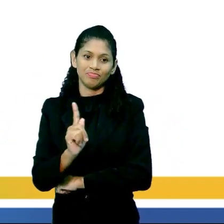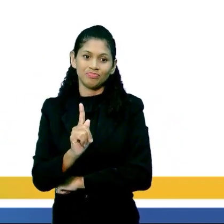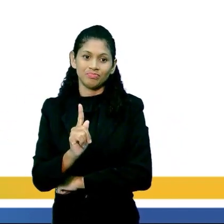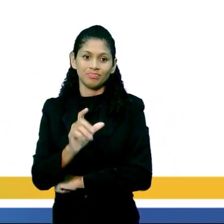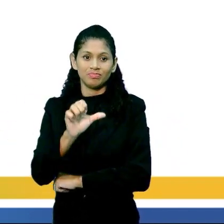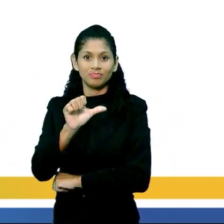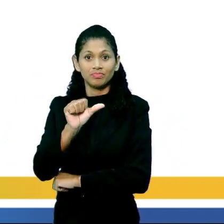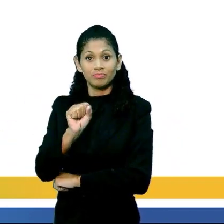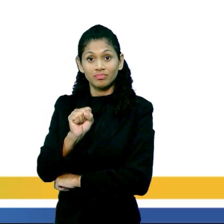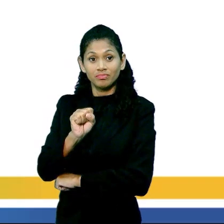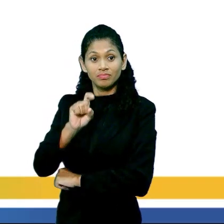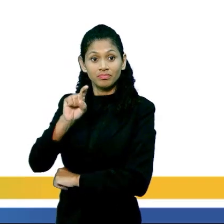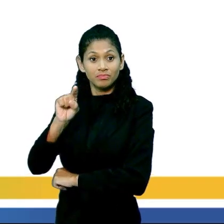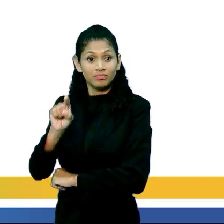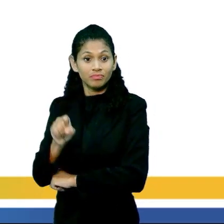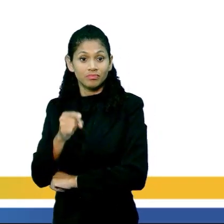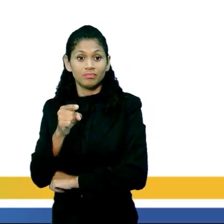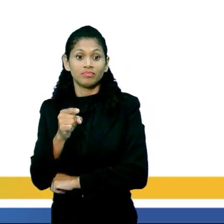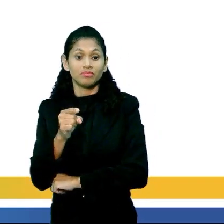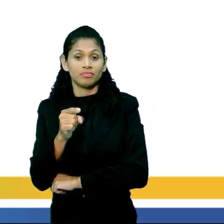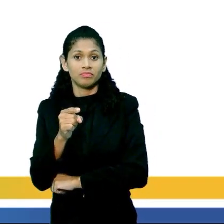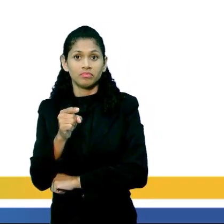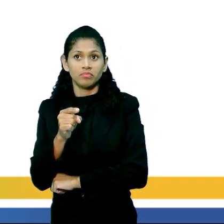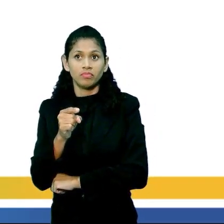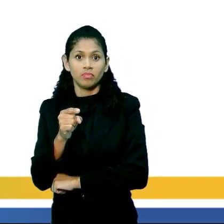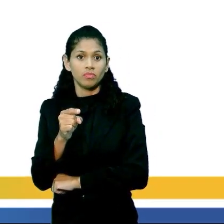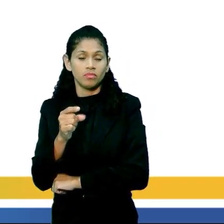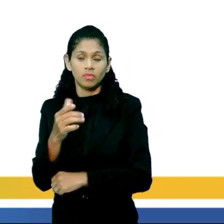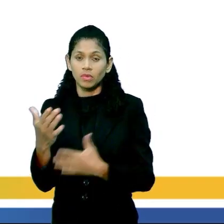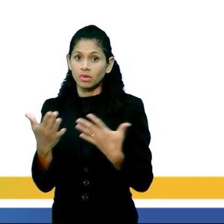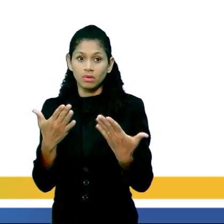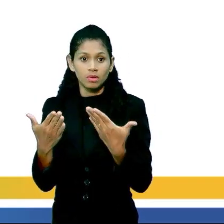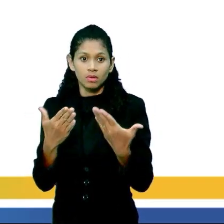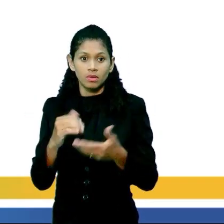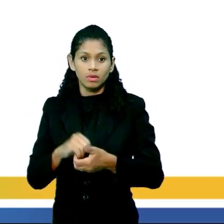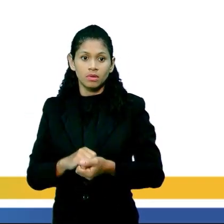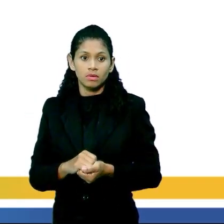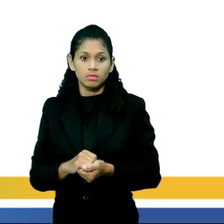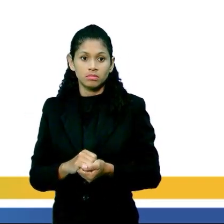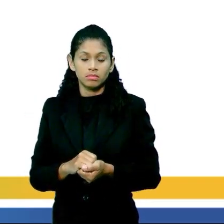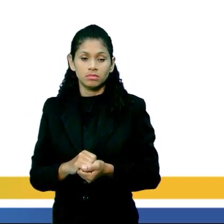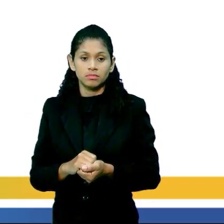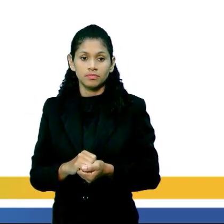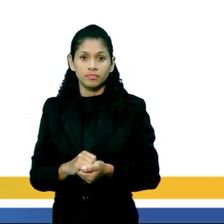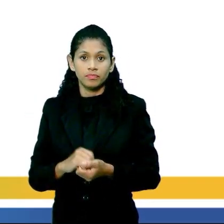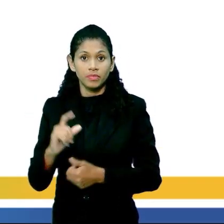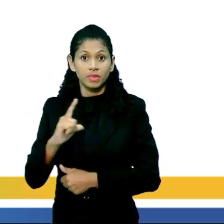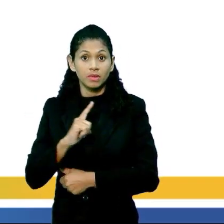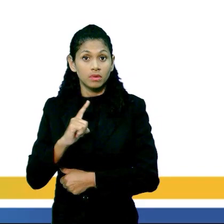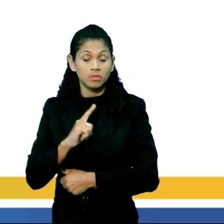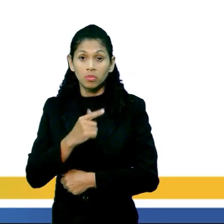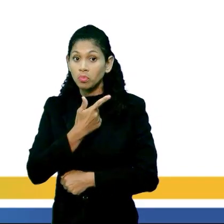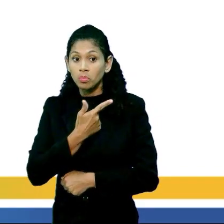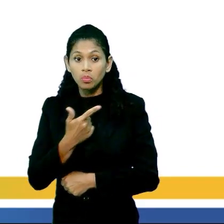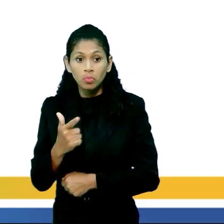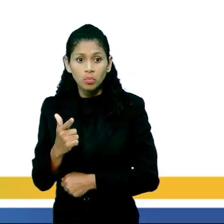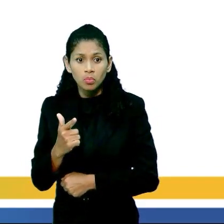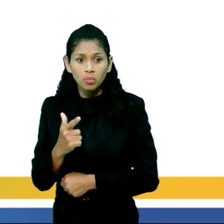8, tá? Alguma coisa. É 8,0, 8,5.